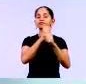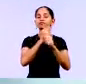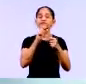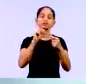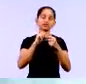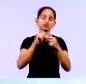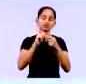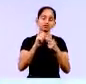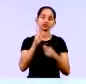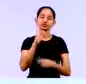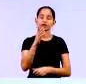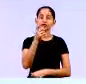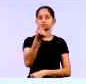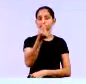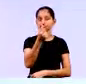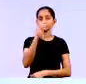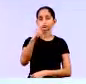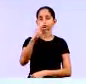custo